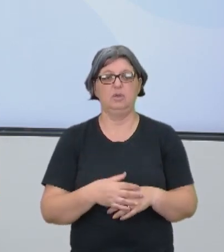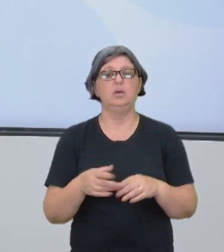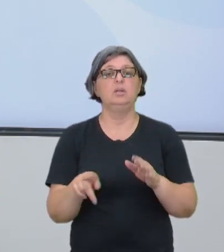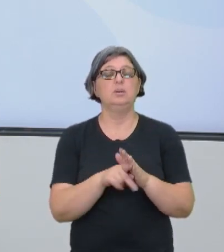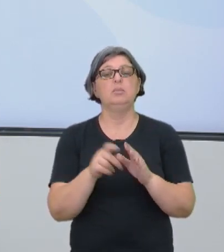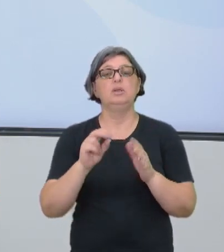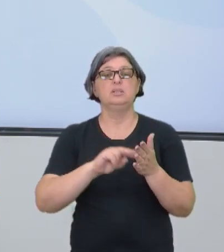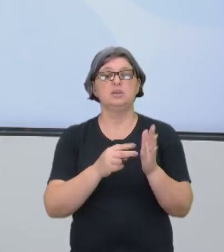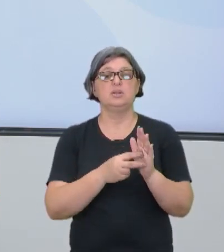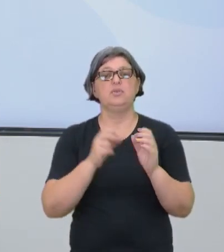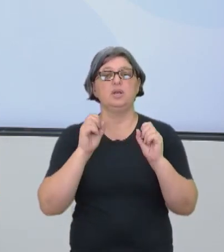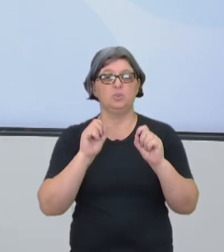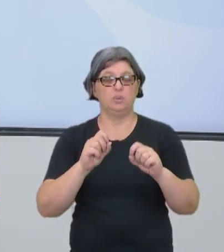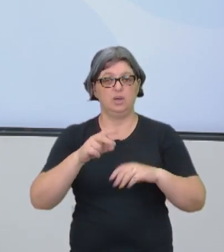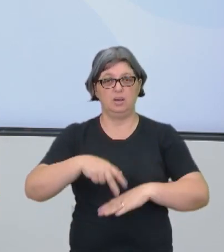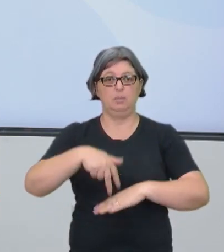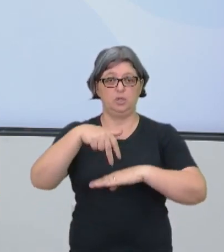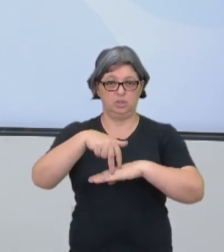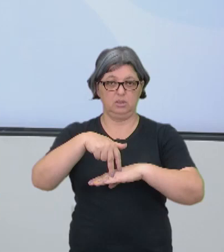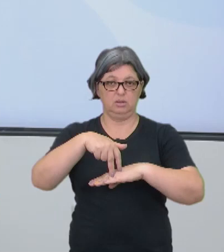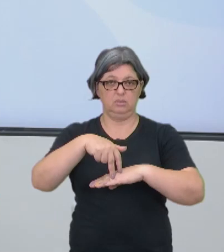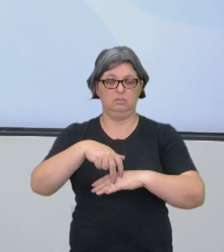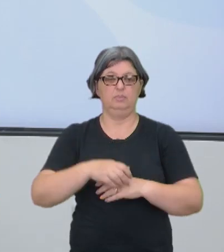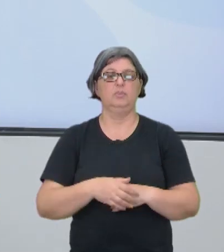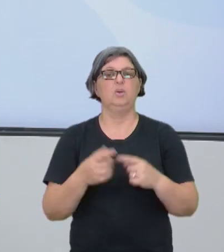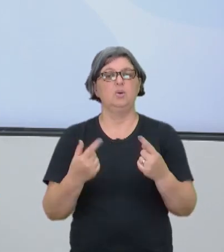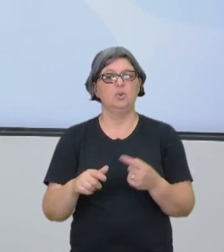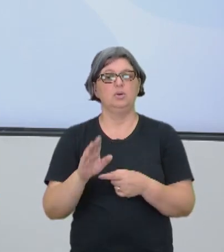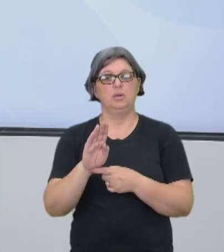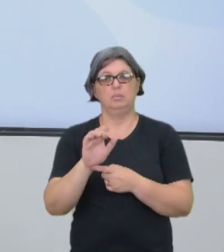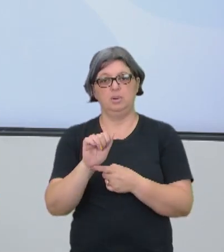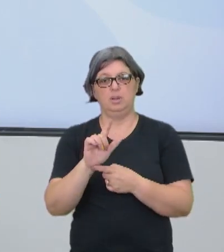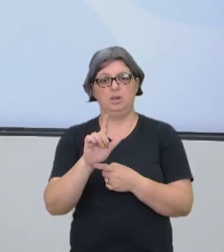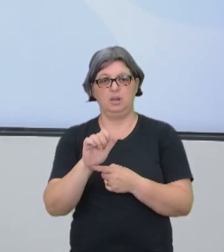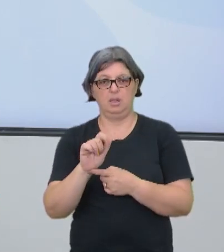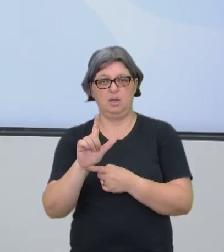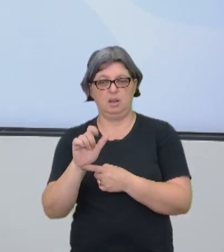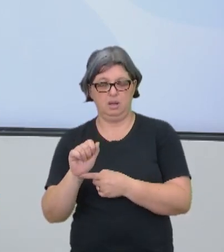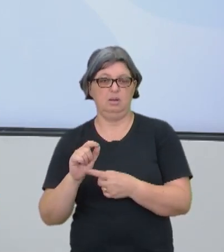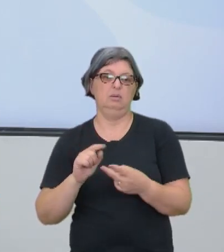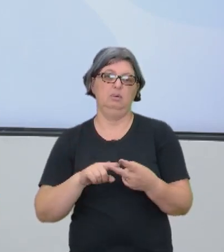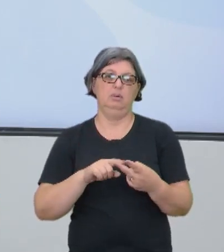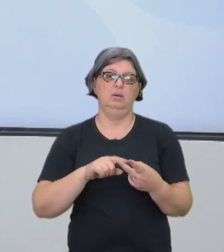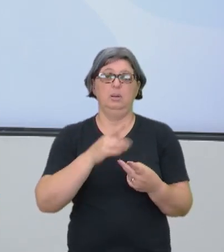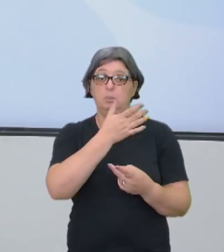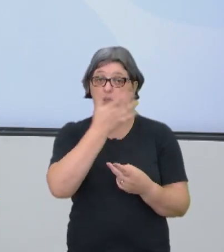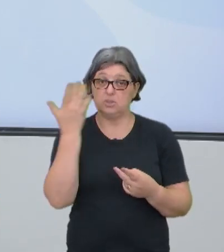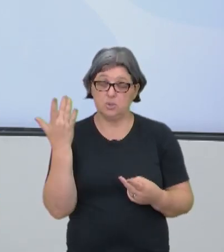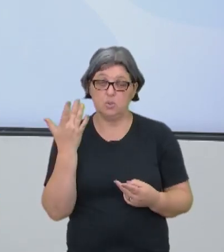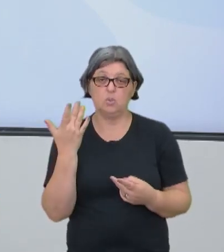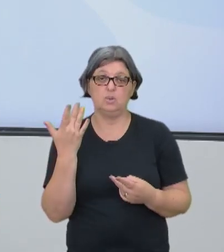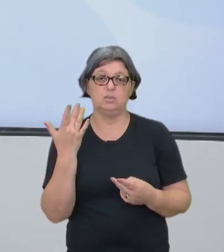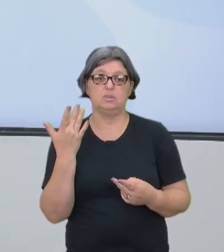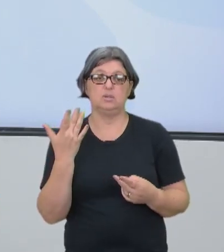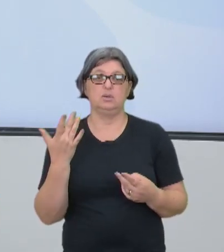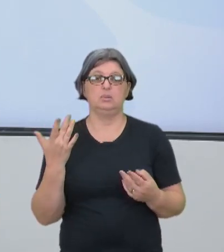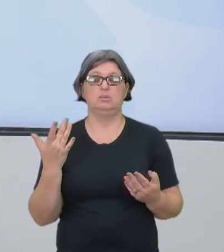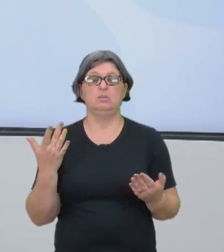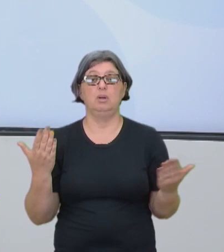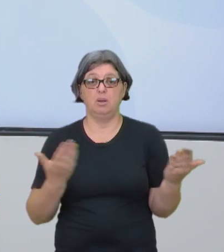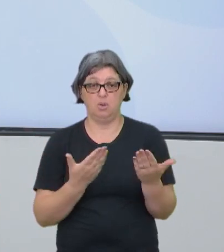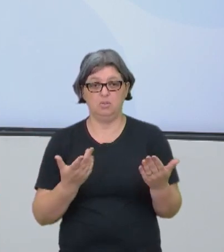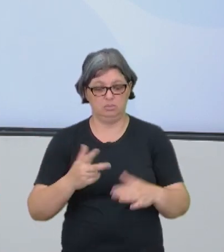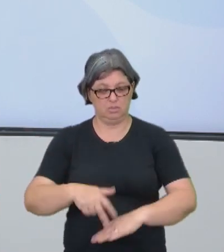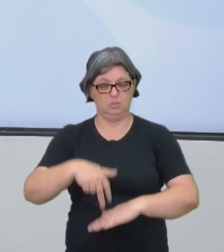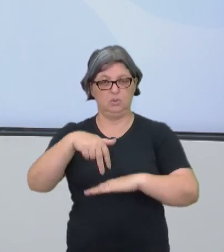protagonista, mencionamos como Malala, o Braille, falamos de pessoas na atualidade que são protagonistas